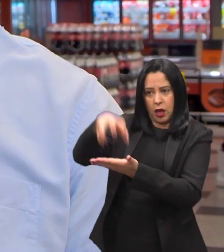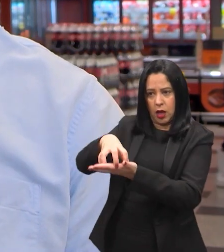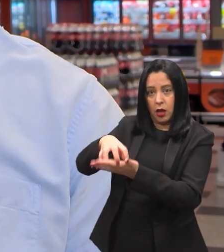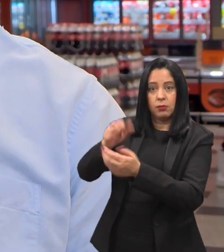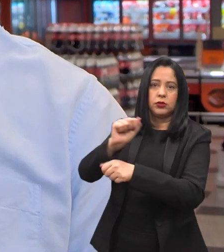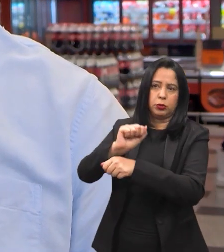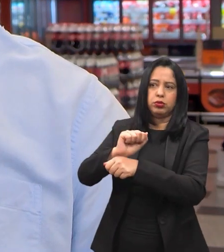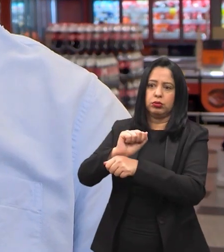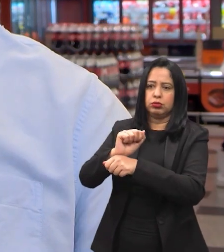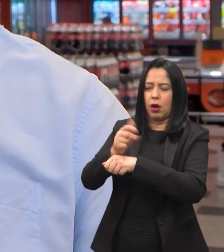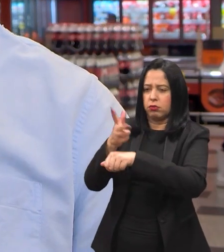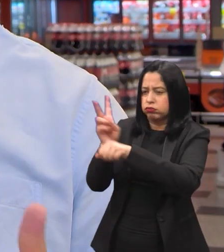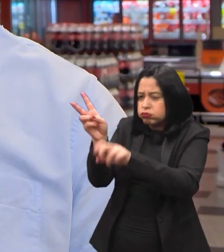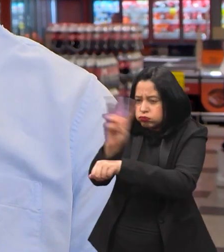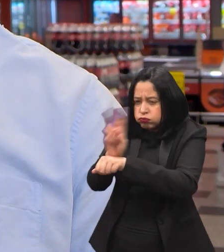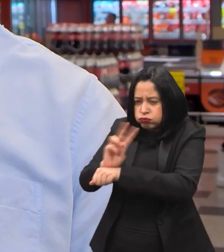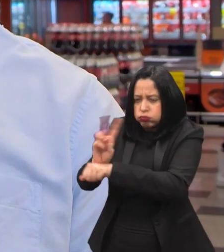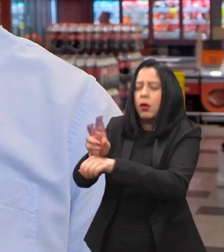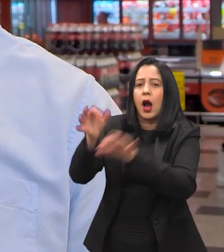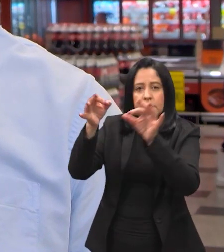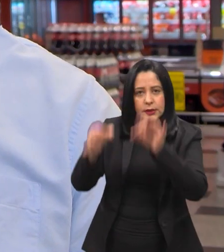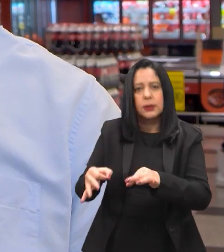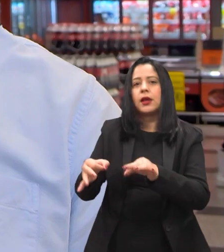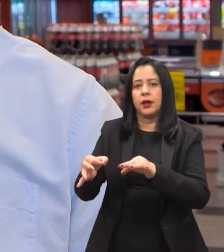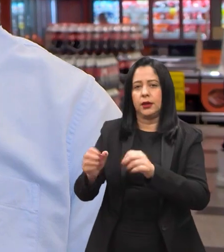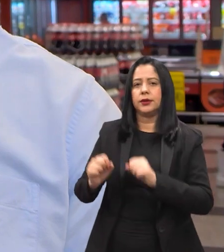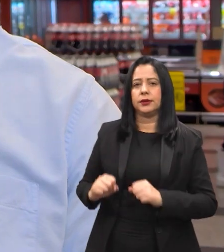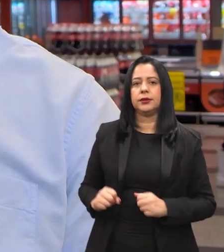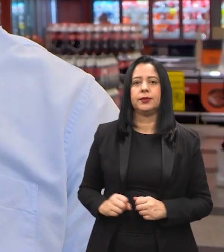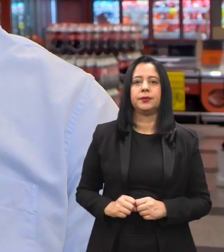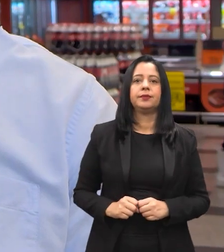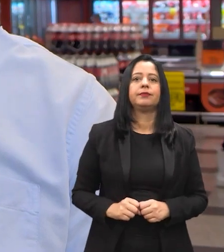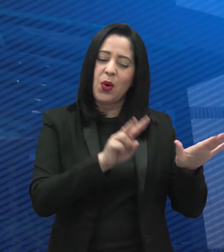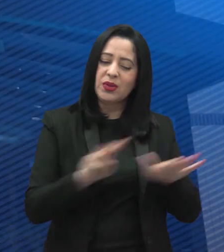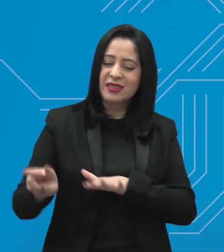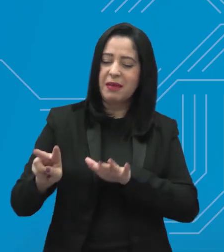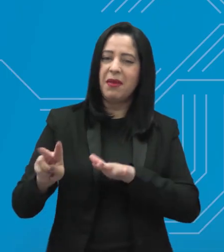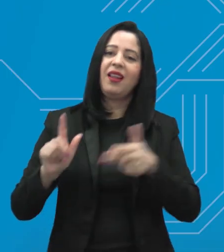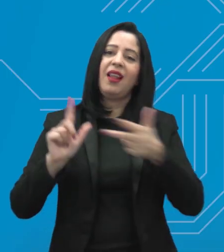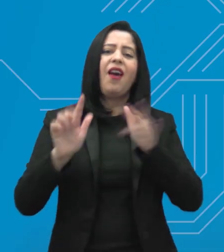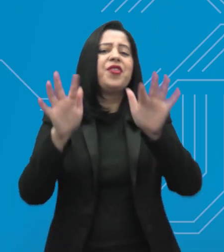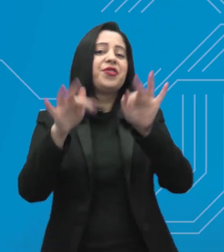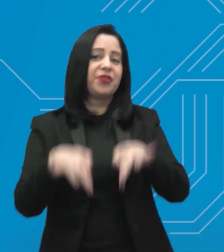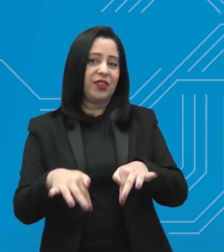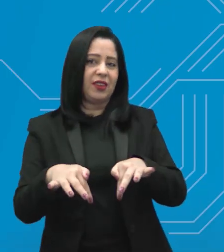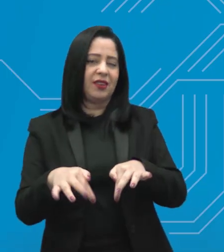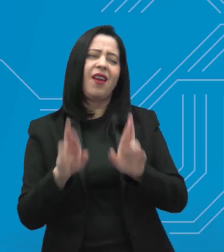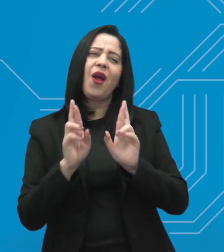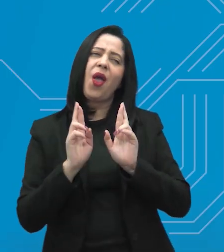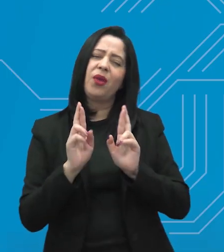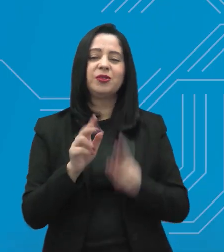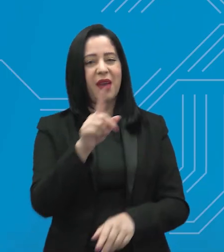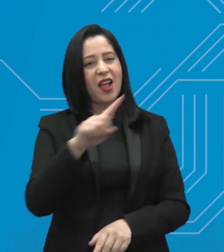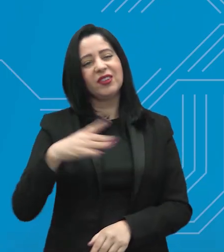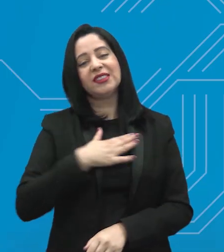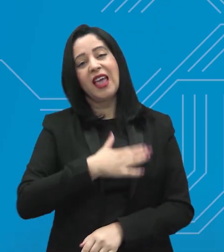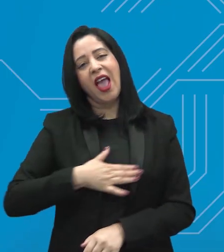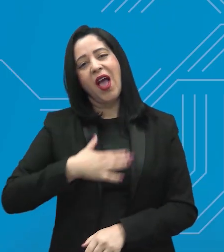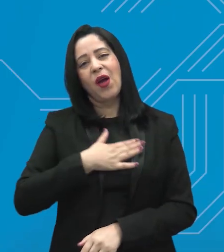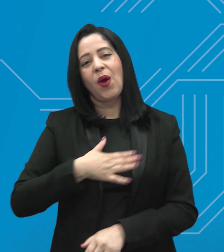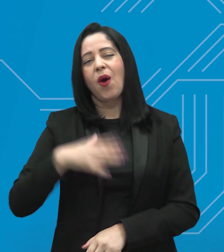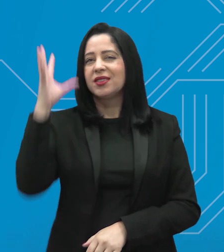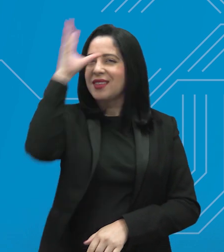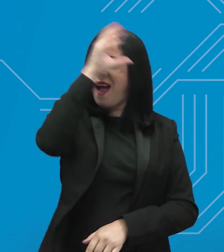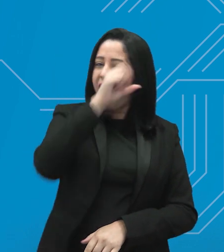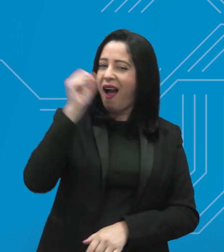forma correta e de forma que vai garantir a integridade do produto, né? A Semana Legislativa fica por aqui. Espero que você